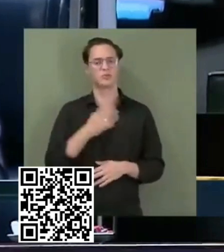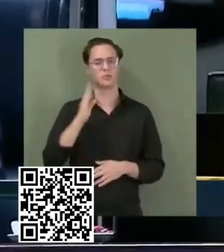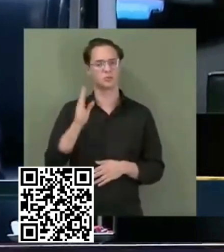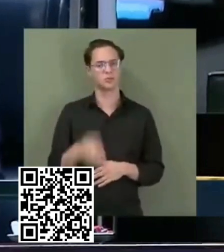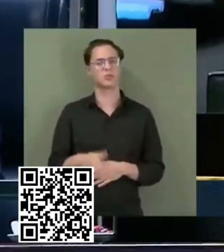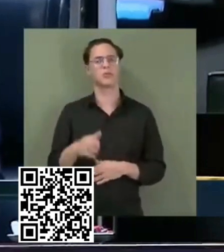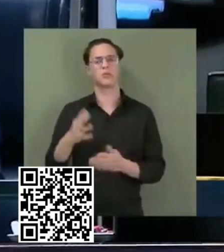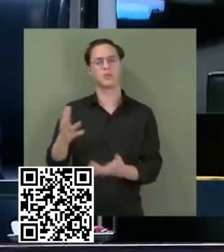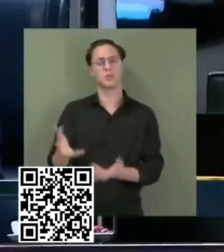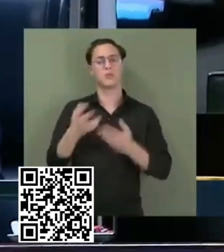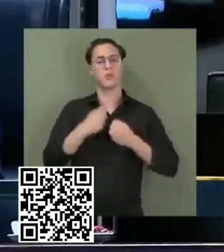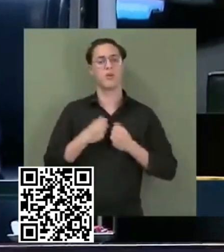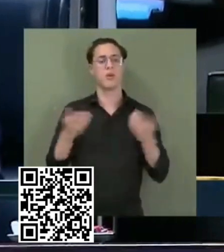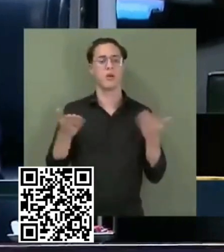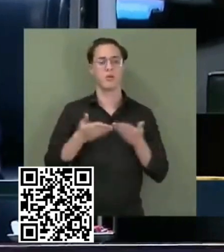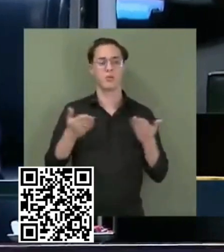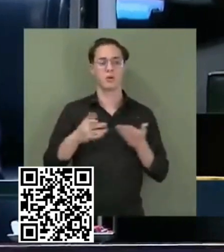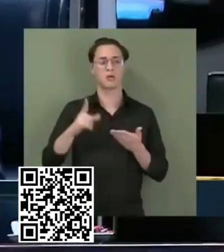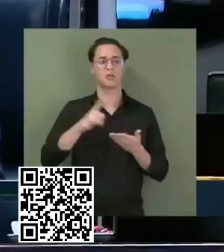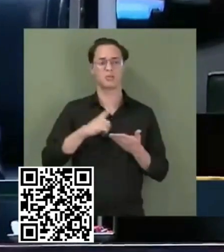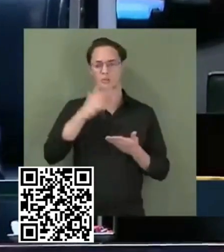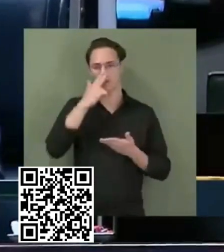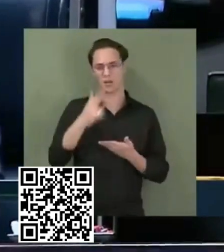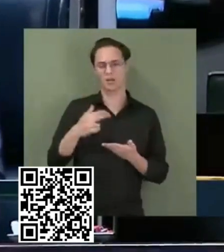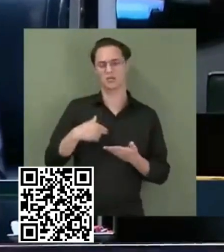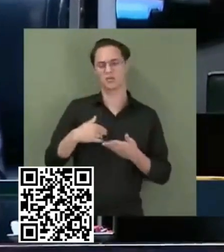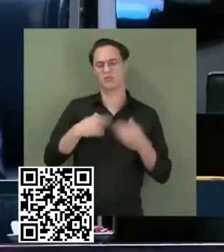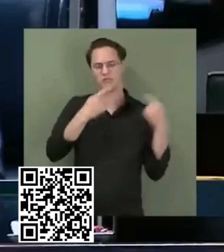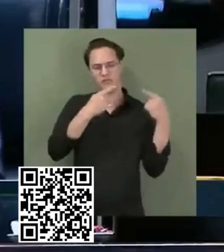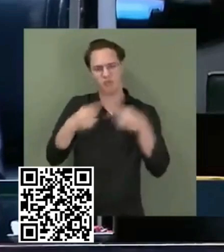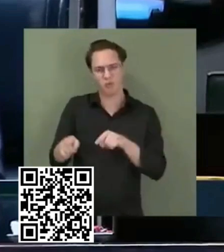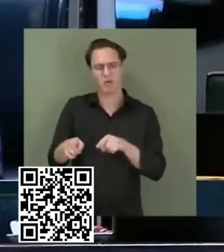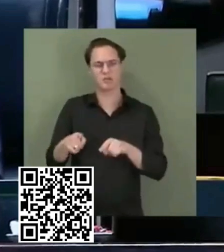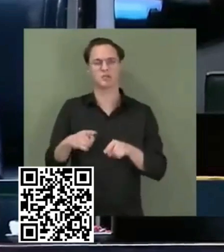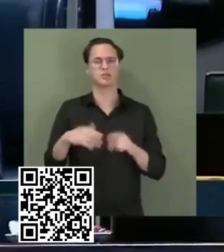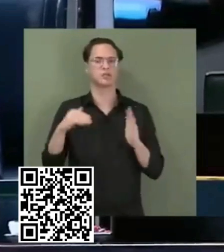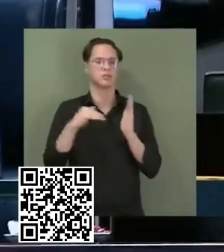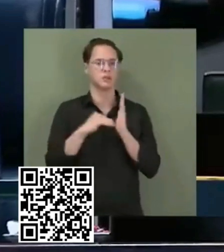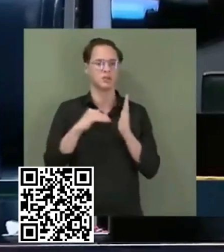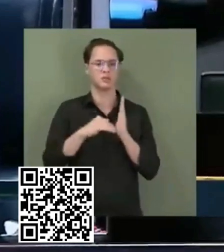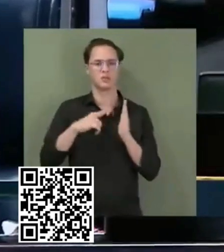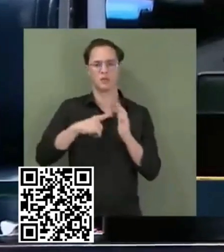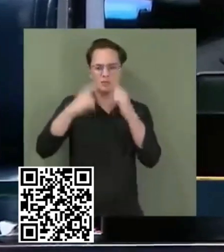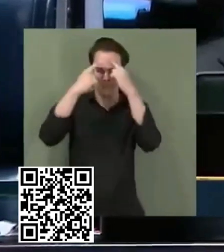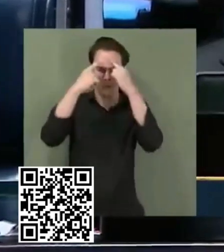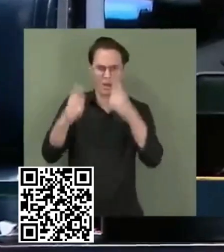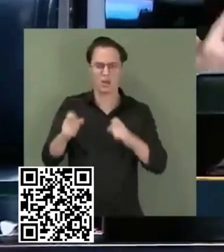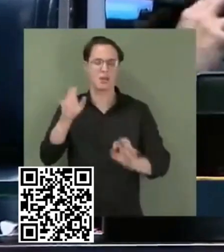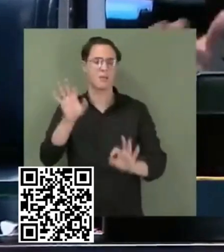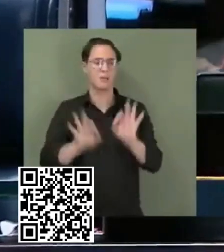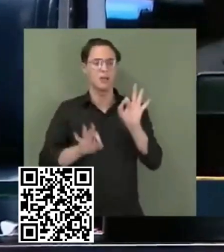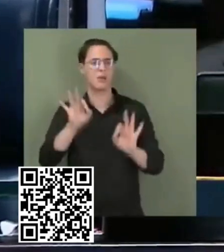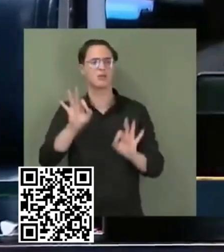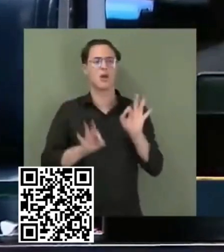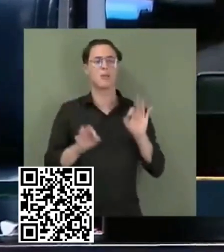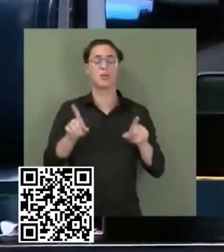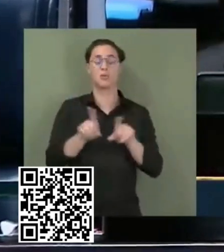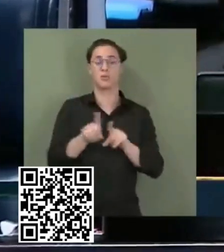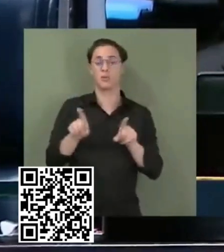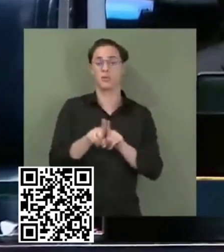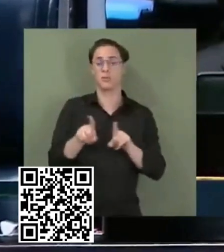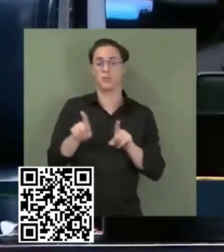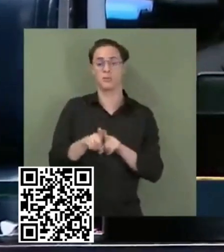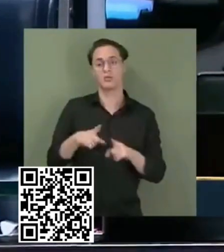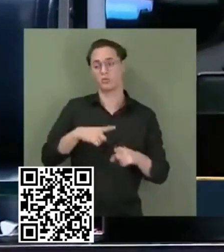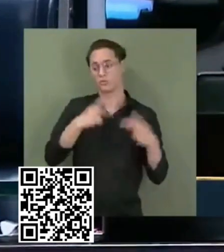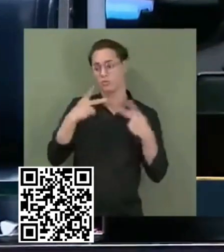nós, senador Sérgio Moro, como uma agressão ao Senado Federal, uma ameaça, um planejamento, uma orquestração de